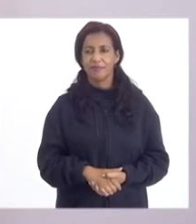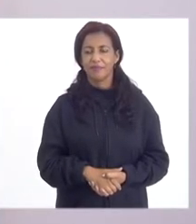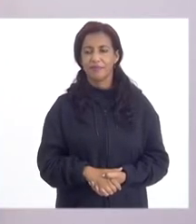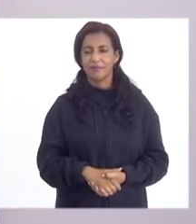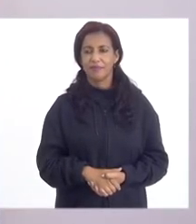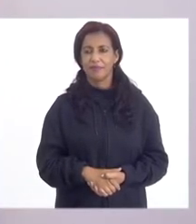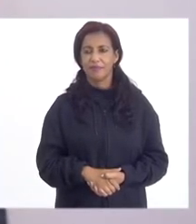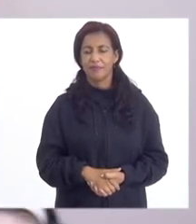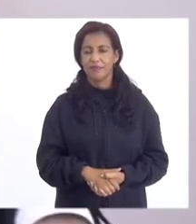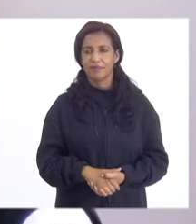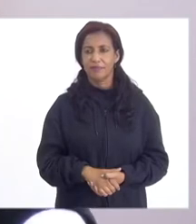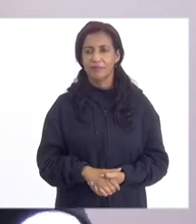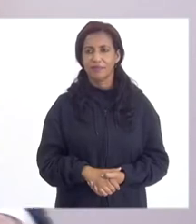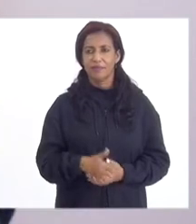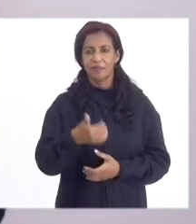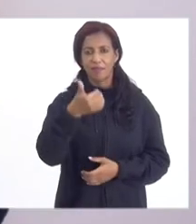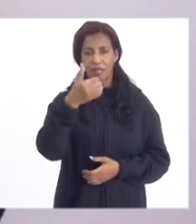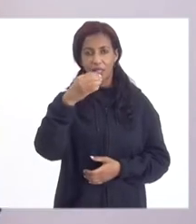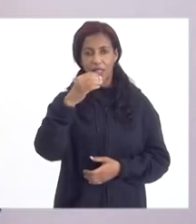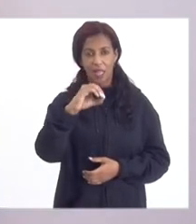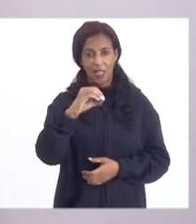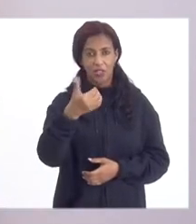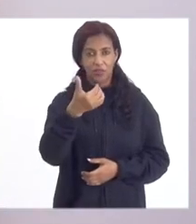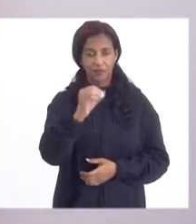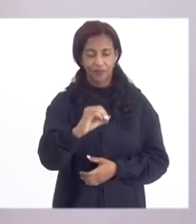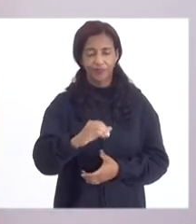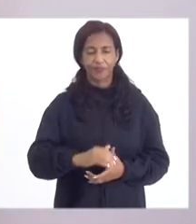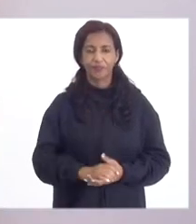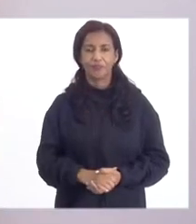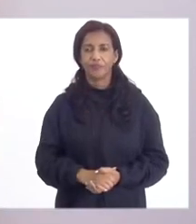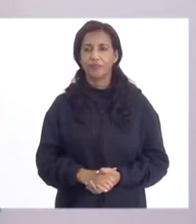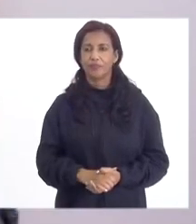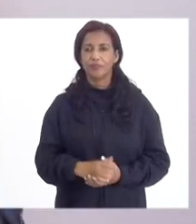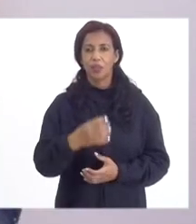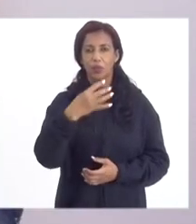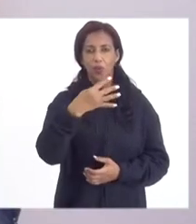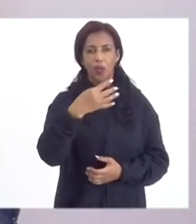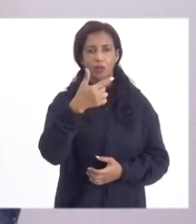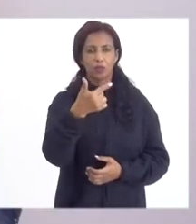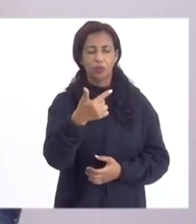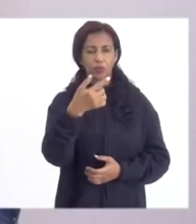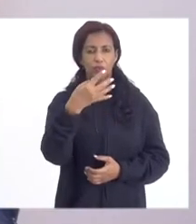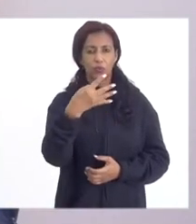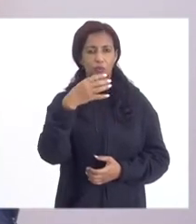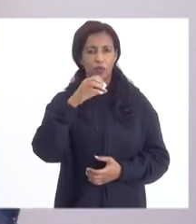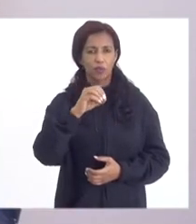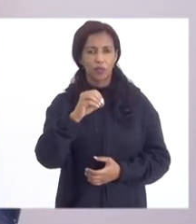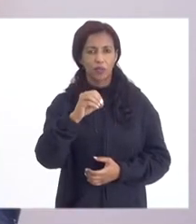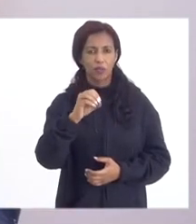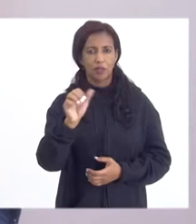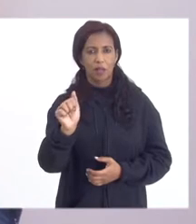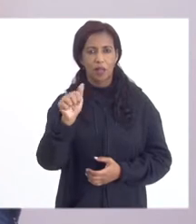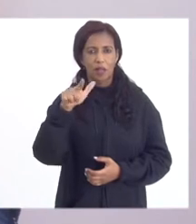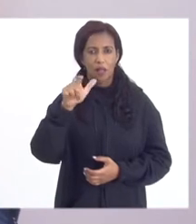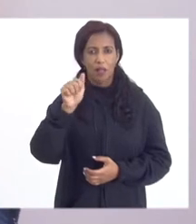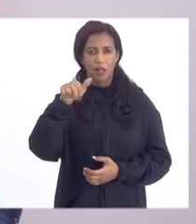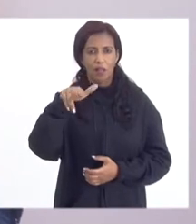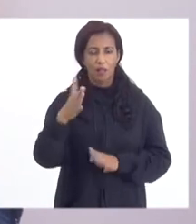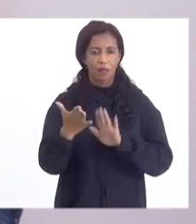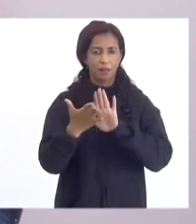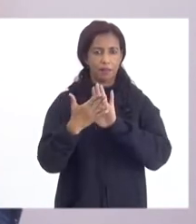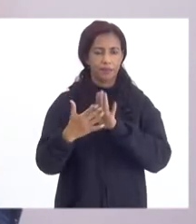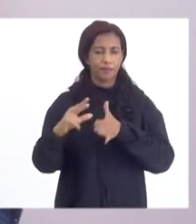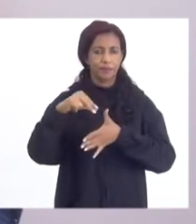Então, 10 da pauta, o 9 retirado. 10 da pauta, projeto de lei 4240-2021, autoria deputada Alana Passos. Parecer